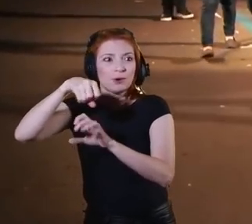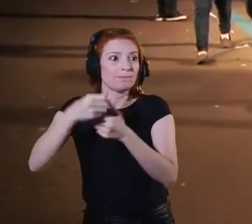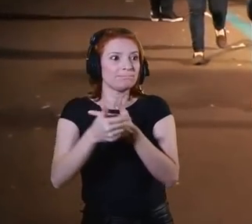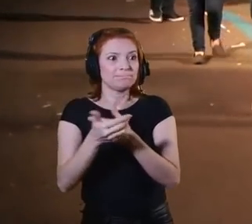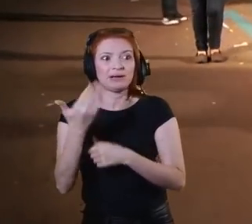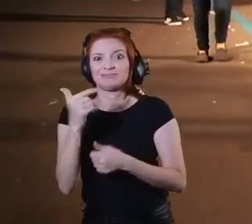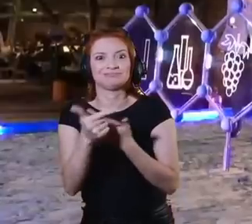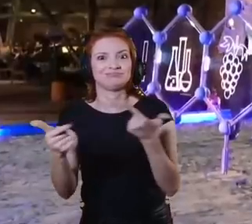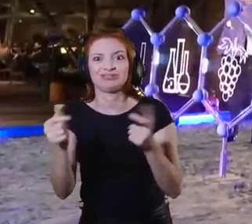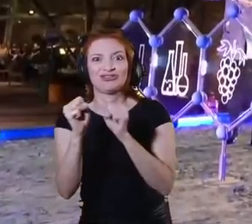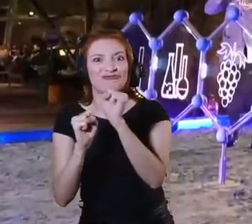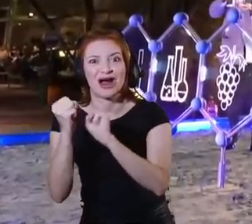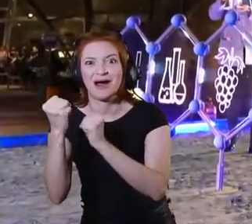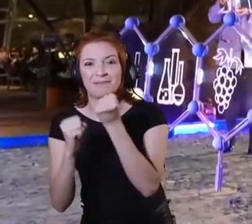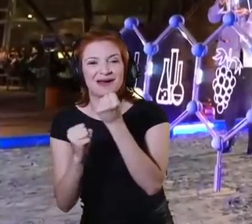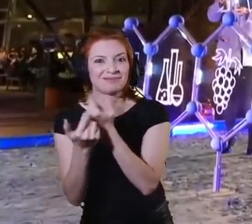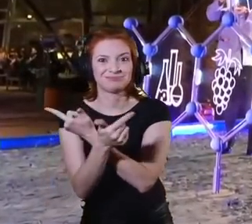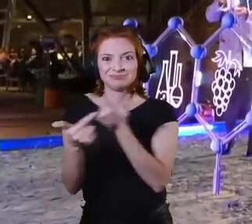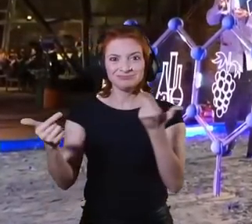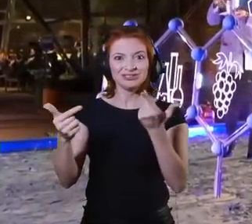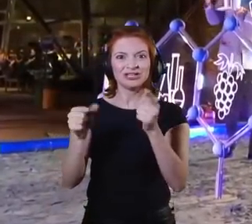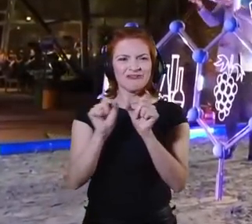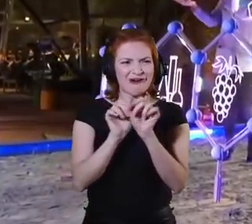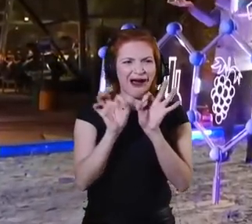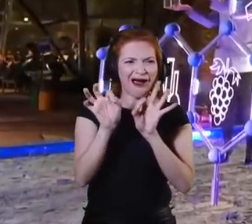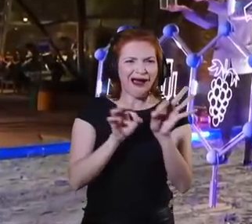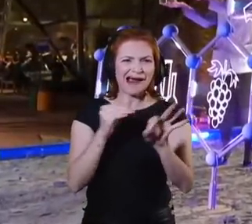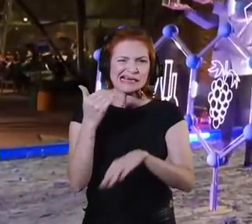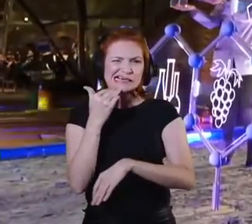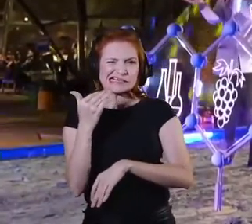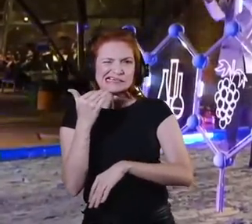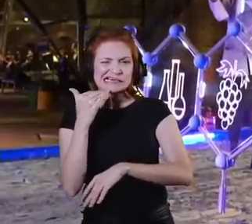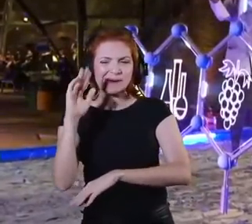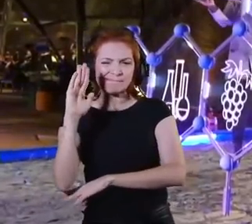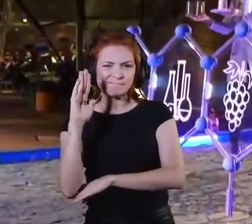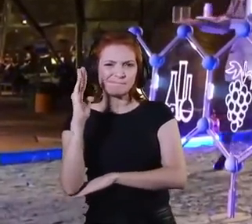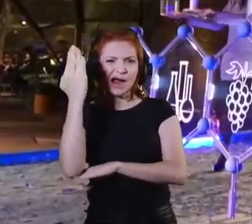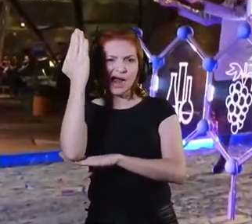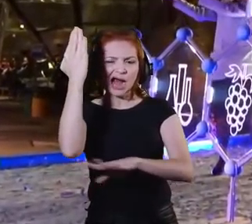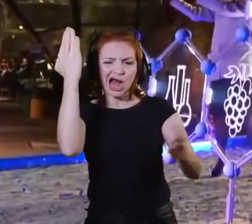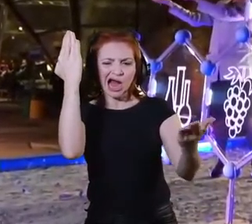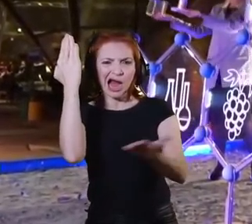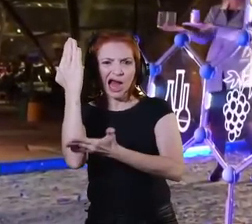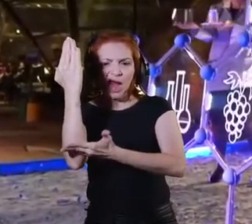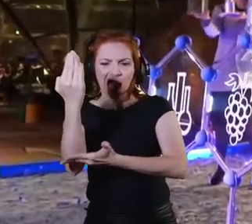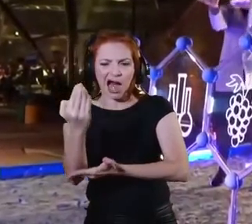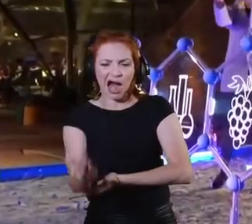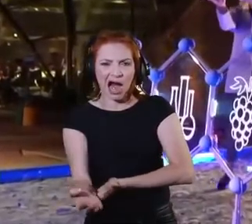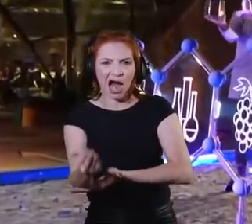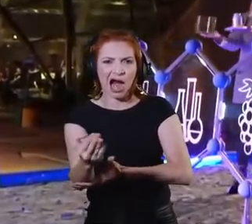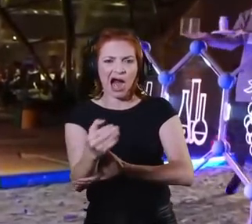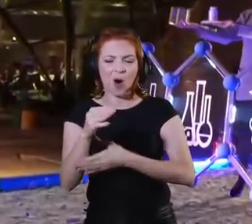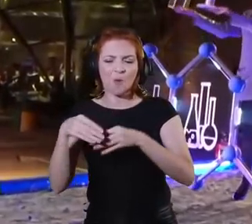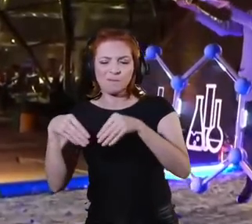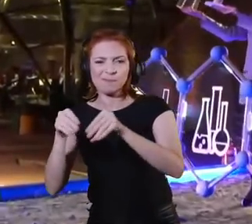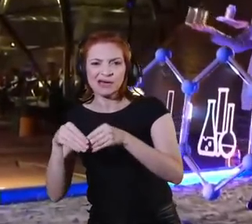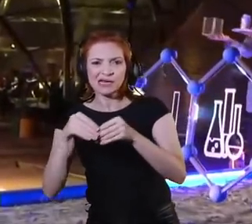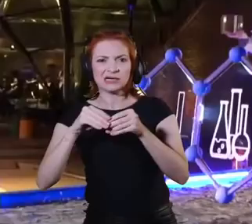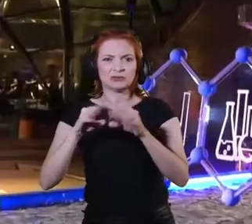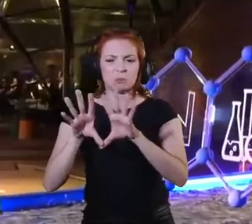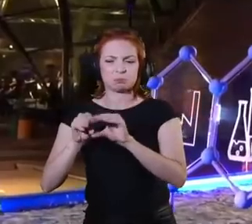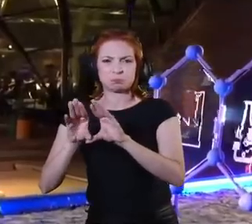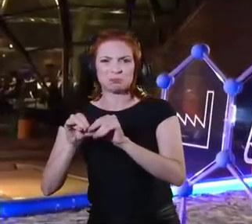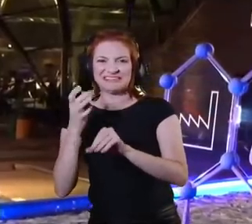se improvisava numa taquara, tu cortava uma taquara e fazia ali, botava uma bucha de pano ou algodão